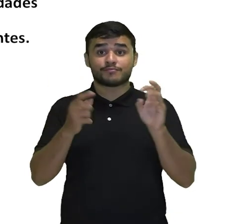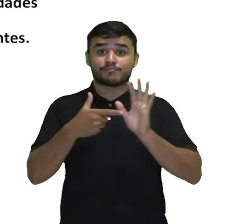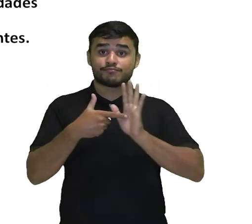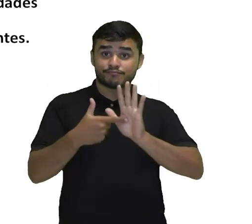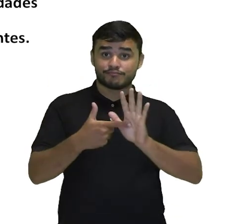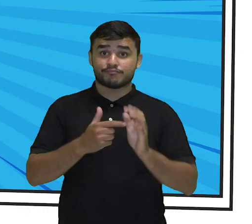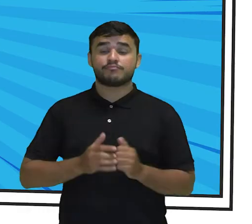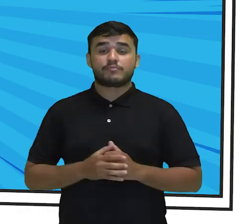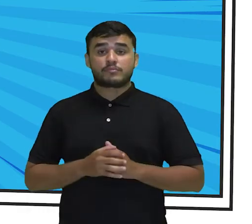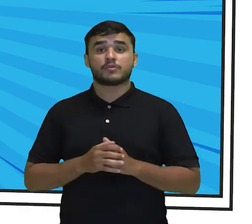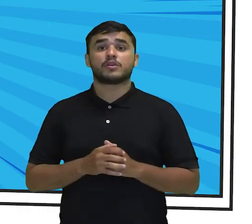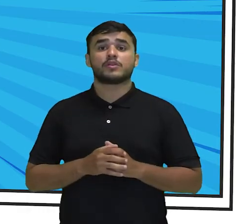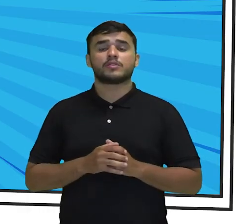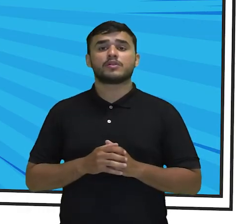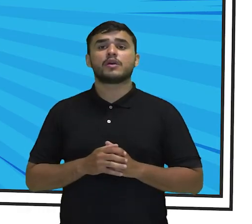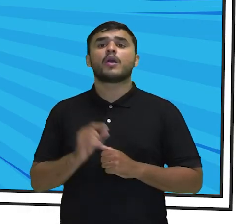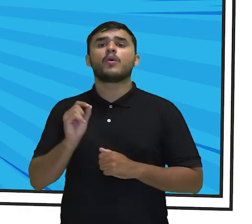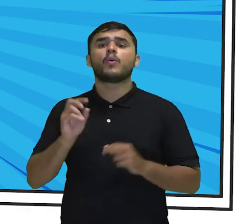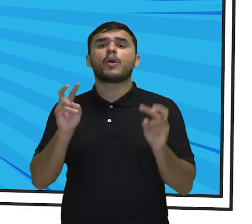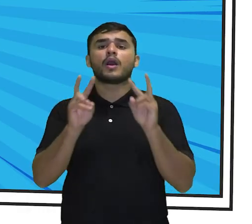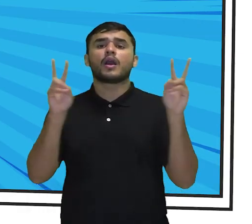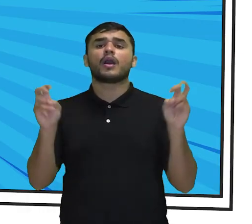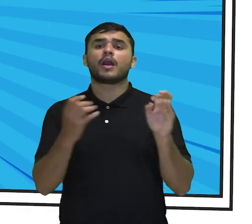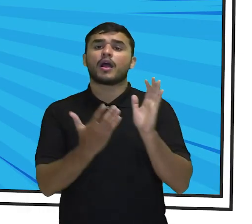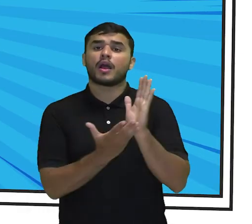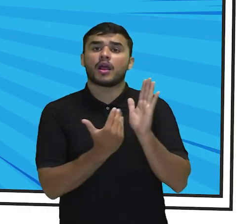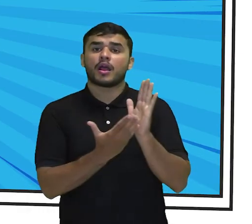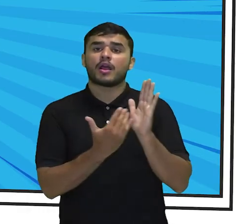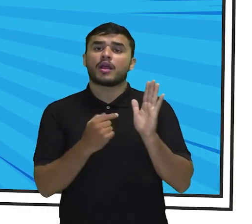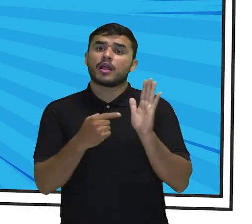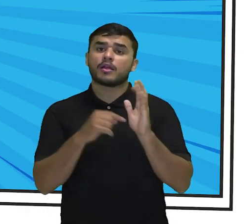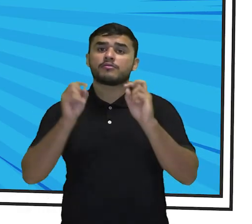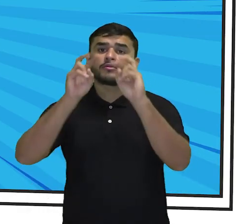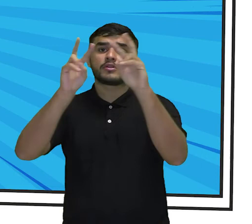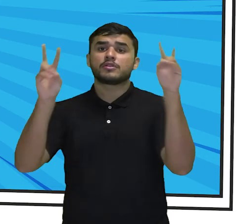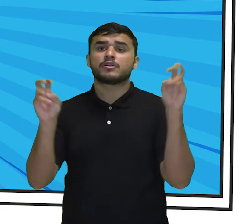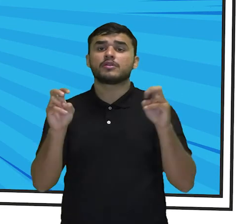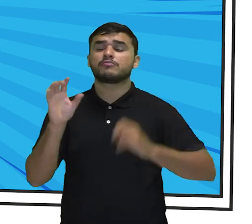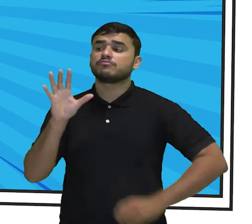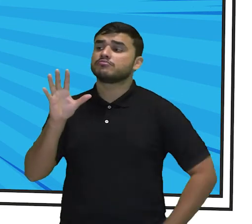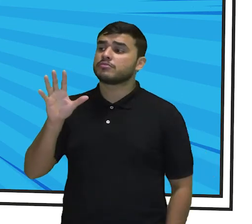tá? Que fala dessa identificação que existe a